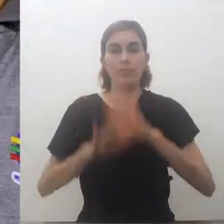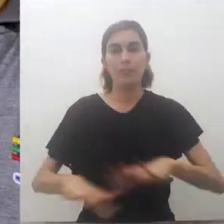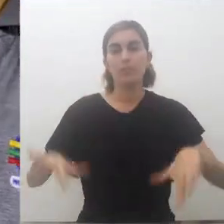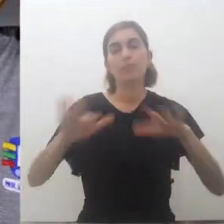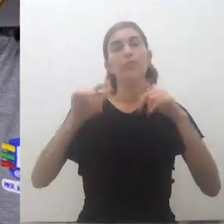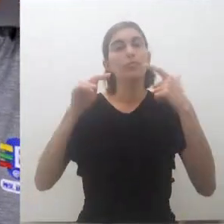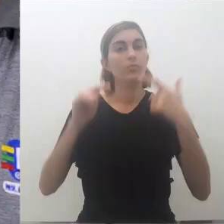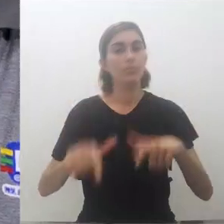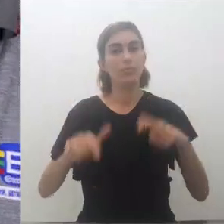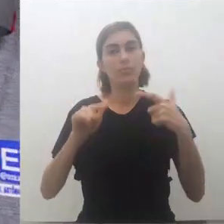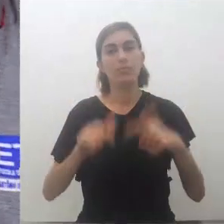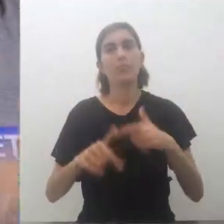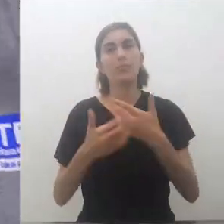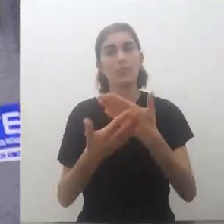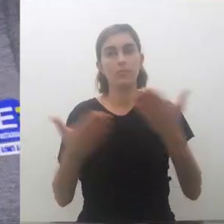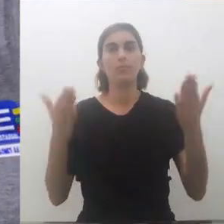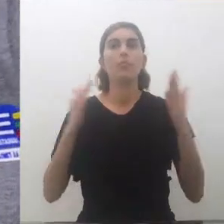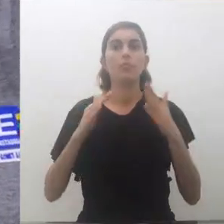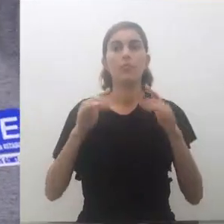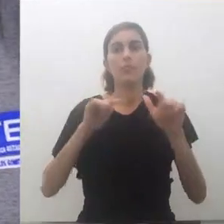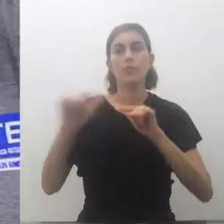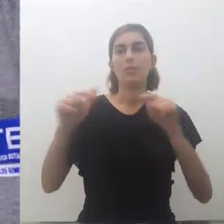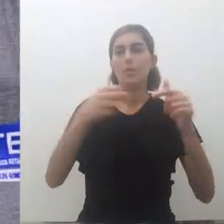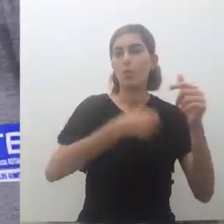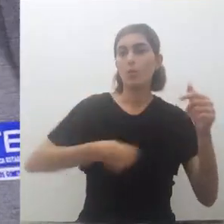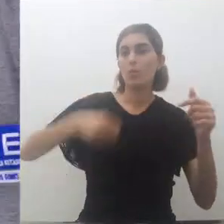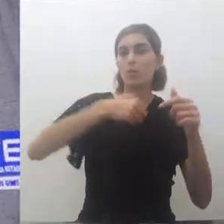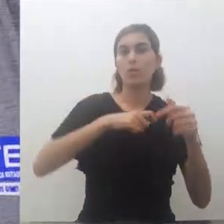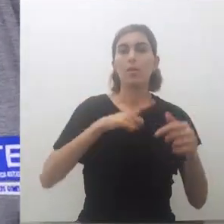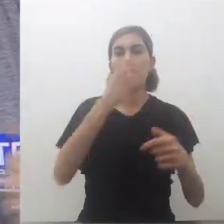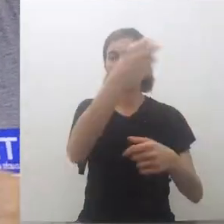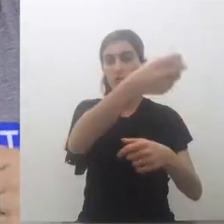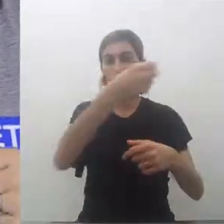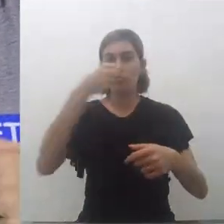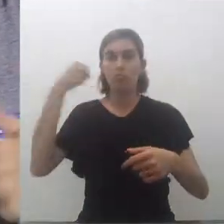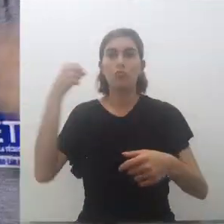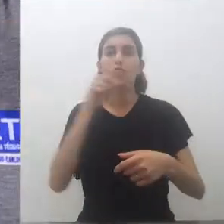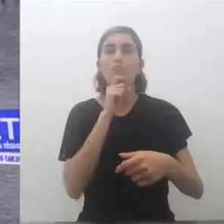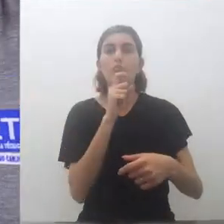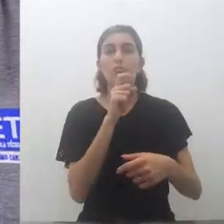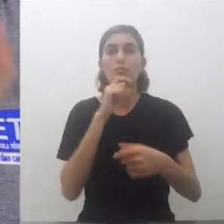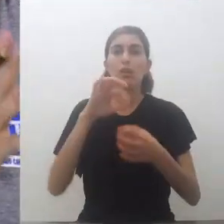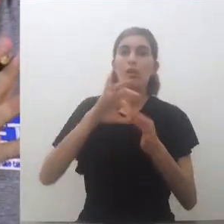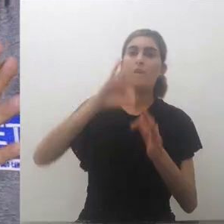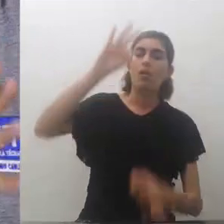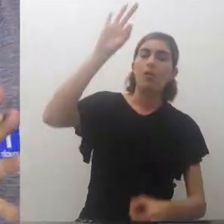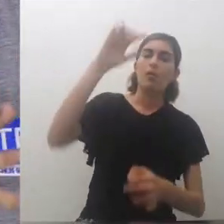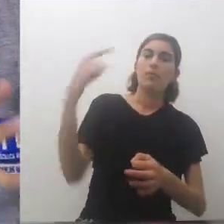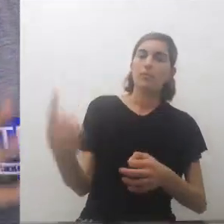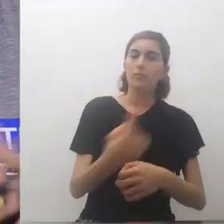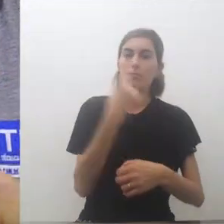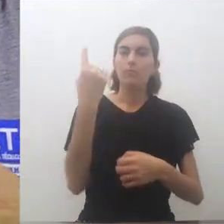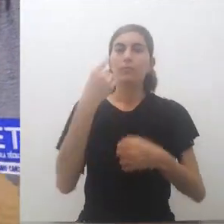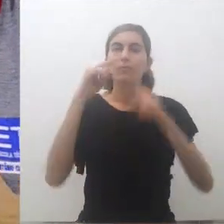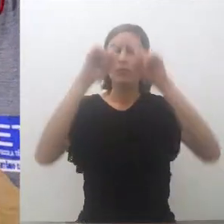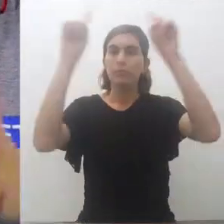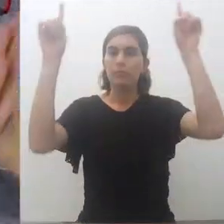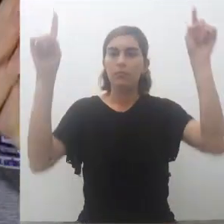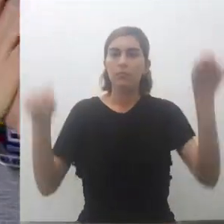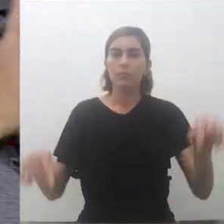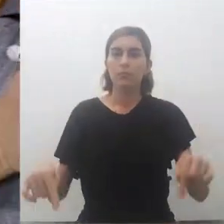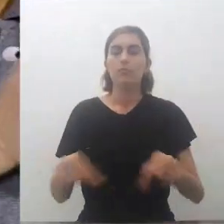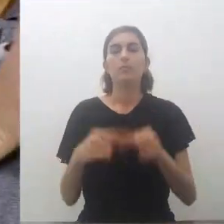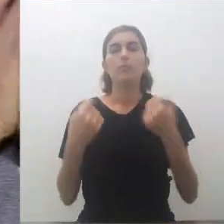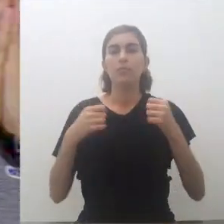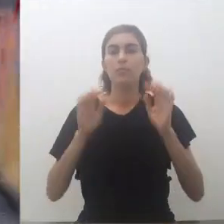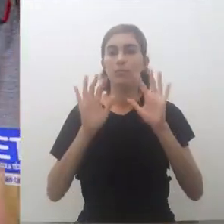Caso você trabalhe numa cozinha, você tem uma geladeira grande, alta, que precisa ter uma posição, mas